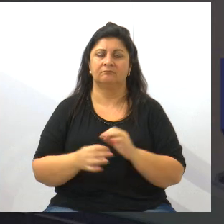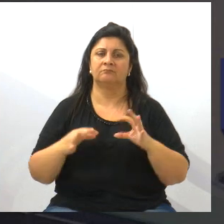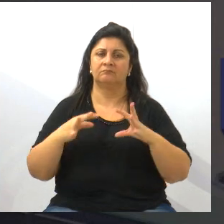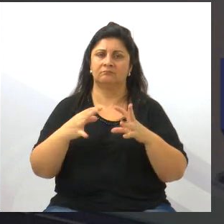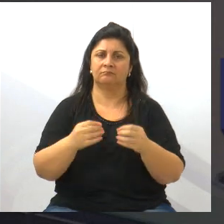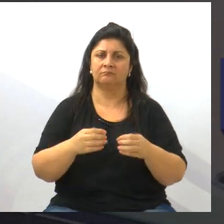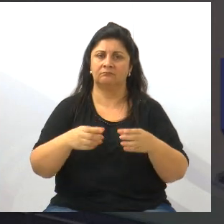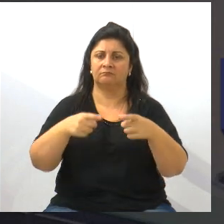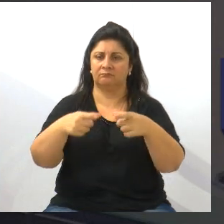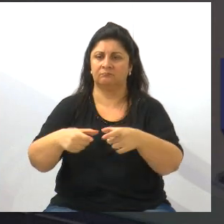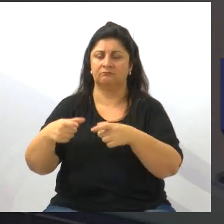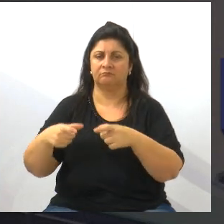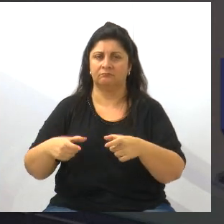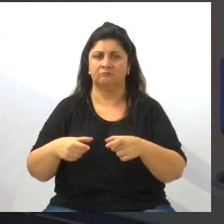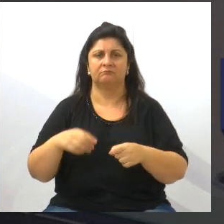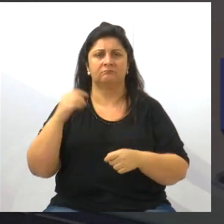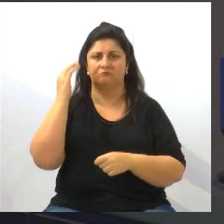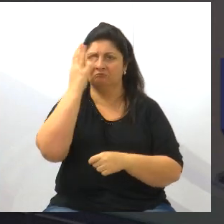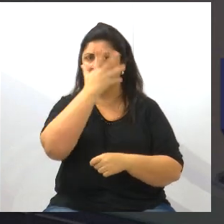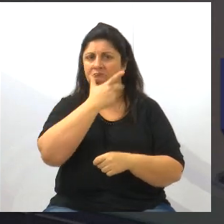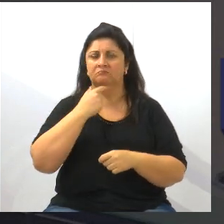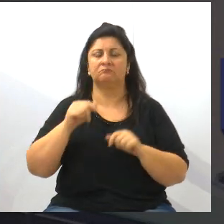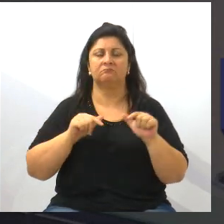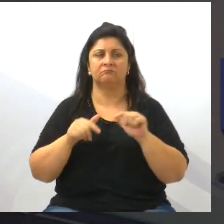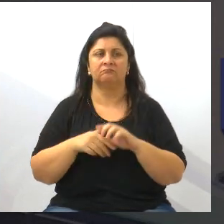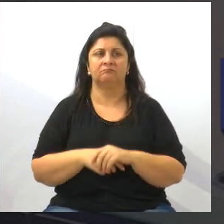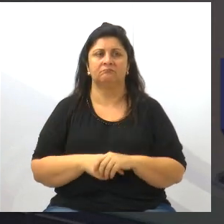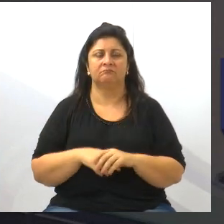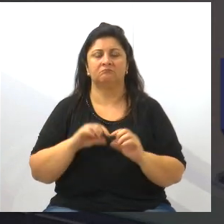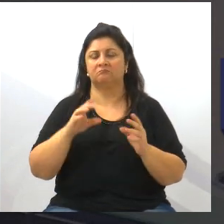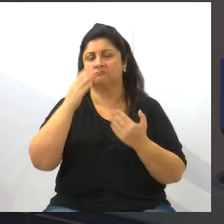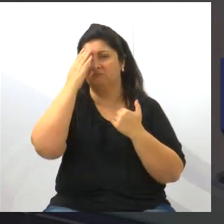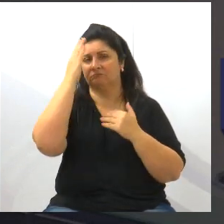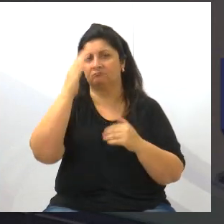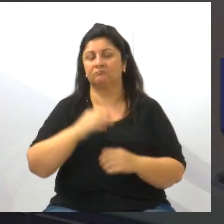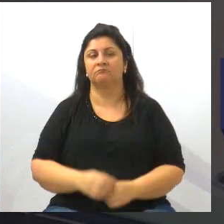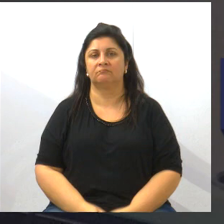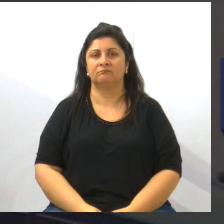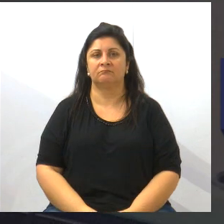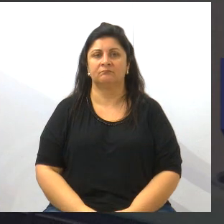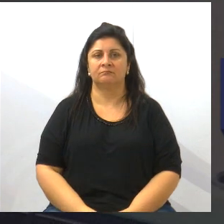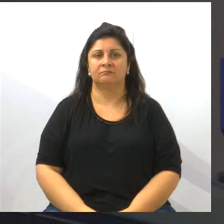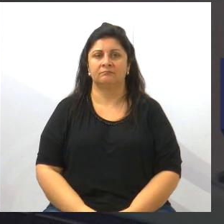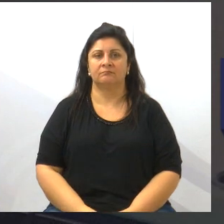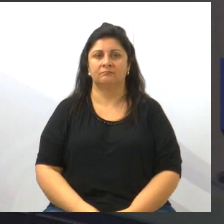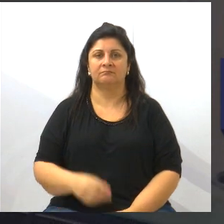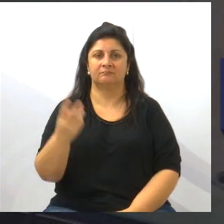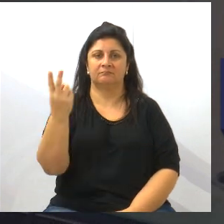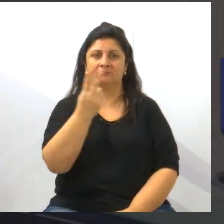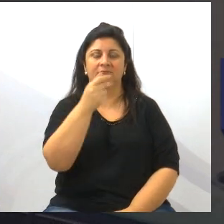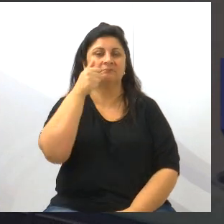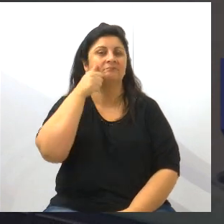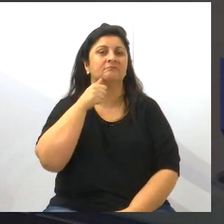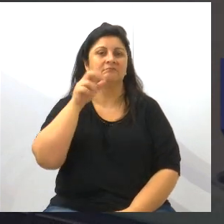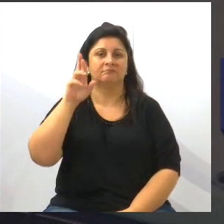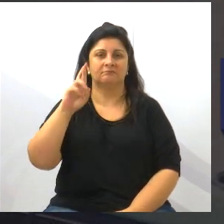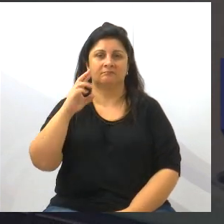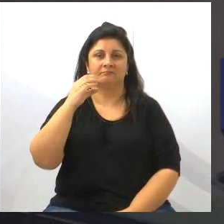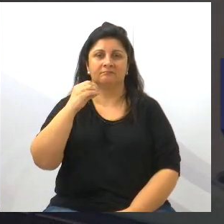feito um belíssimo trabalho aí. Eu só tenho a agradecer, principalmente as rosas que estão